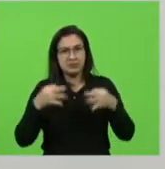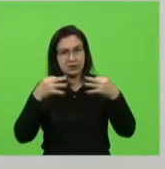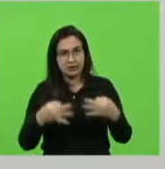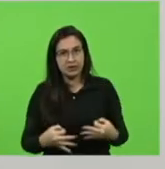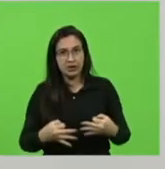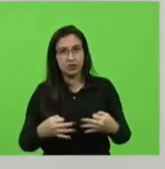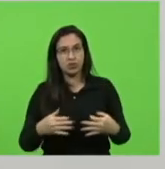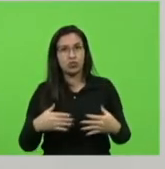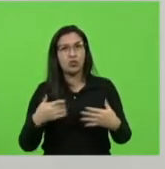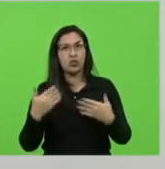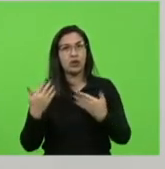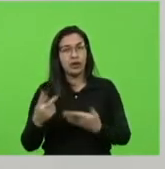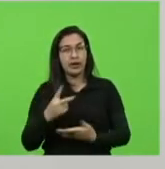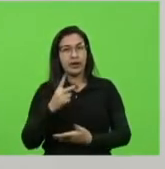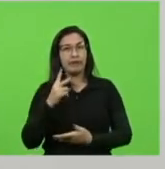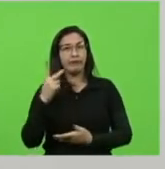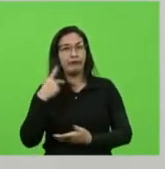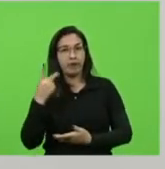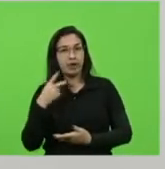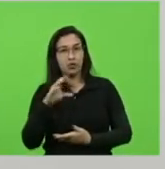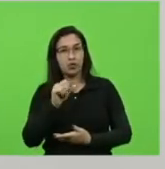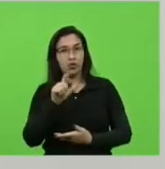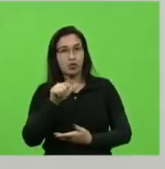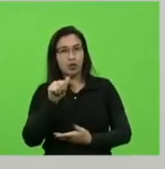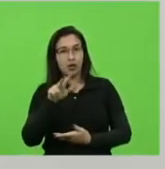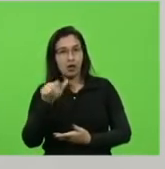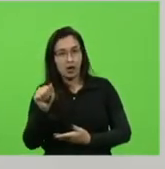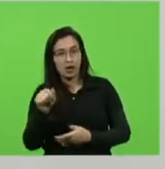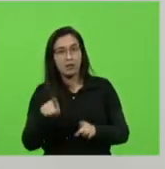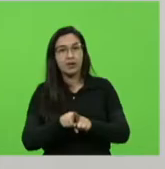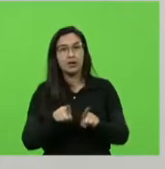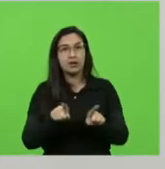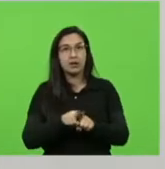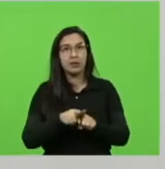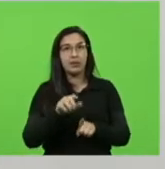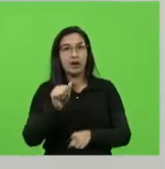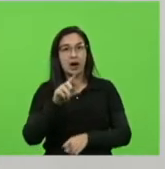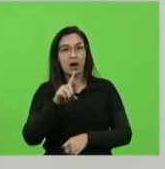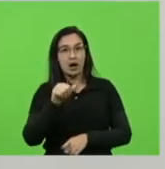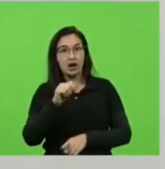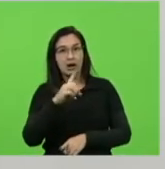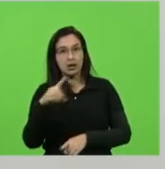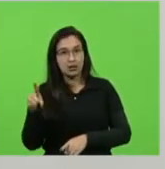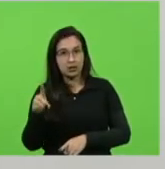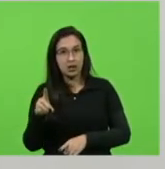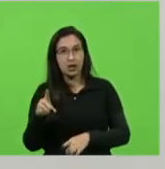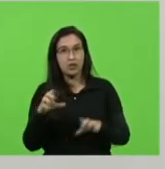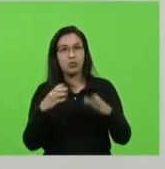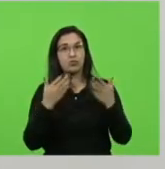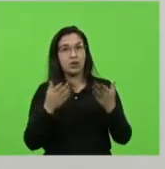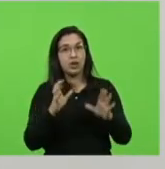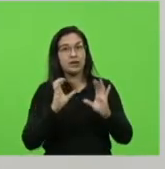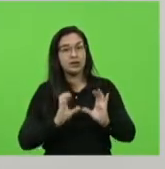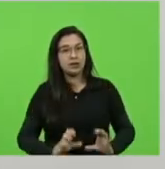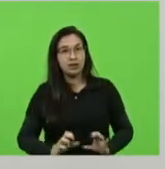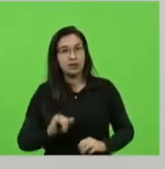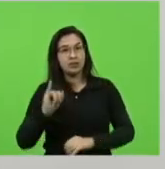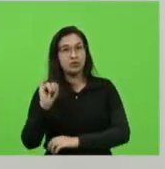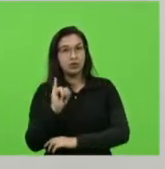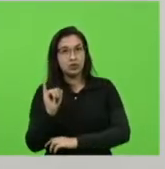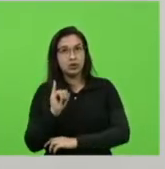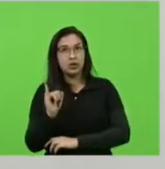agradecer ao vereador Clava, ao vereador Beto Cunha e ao Adão Bittencourt, cidadão catarinense e itajaienses,